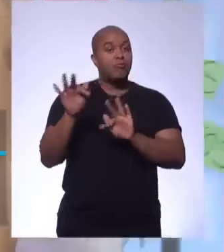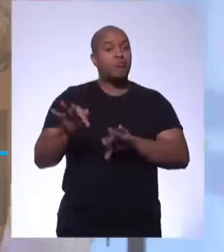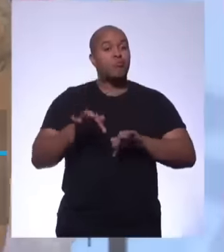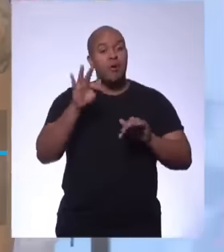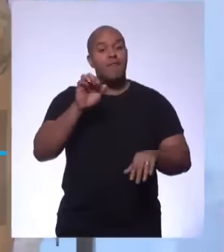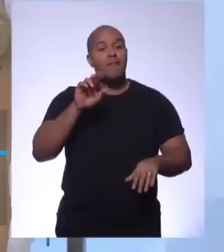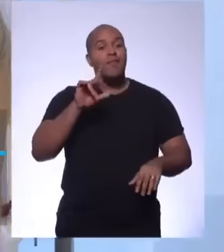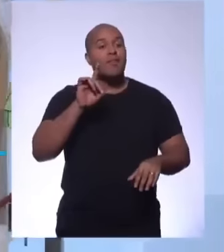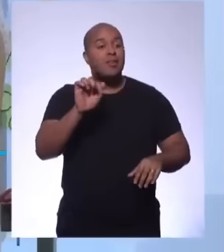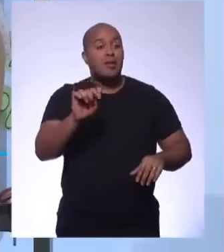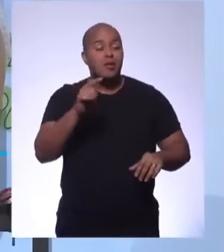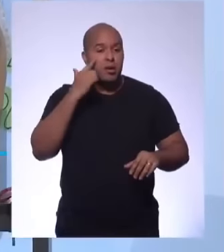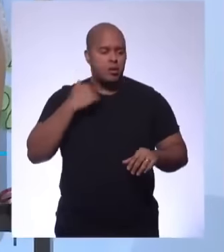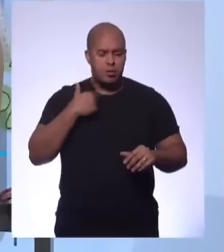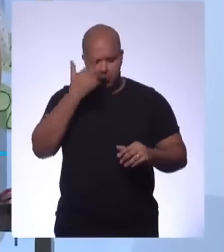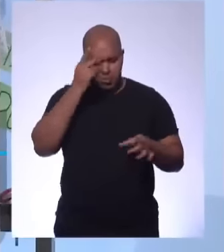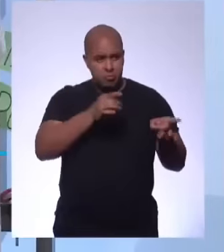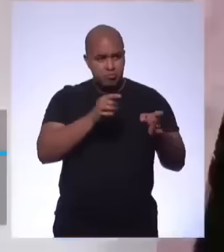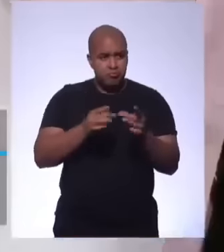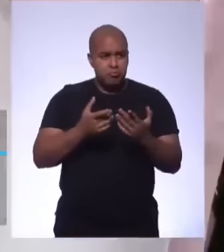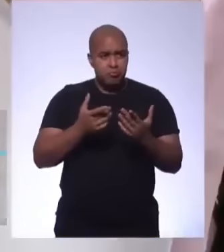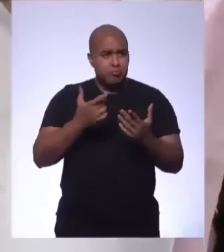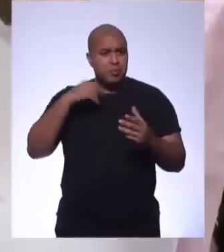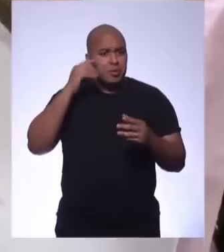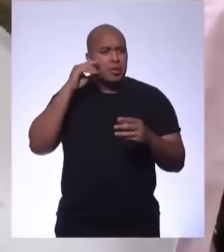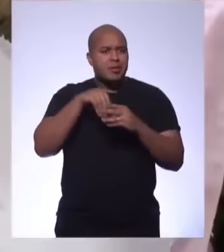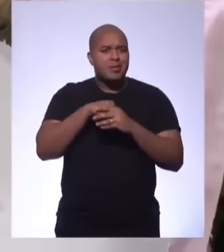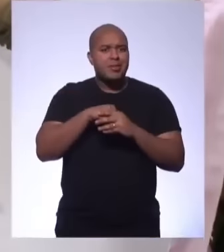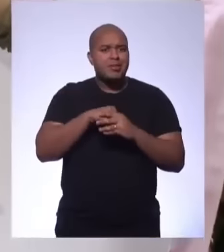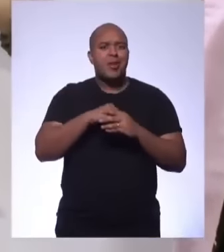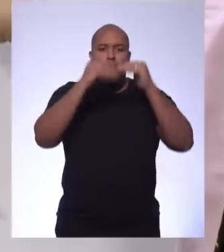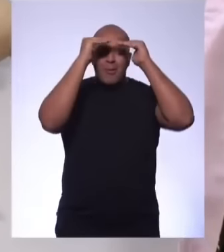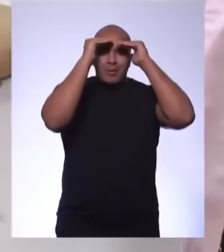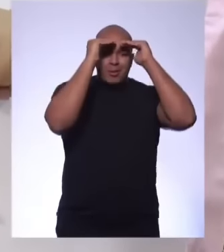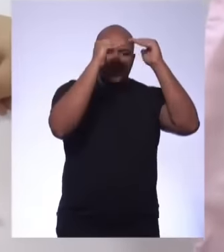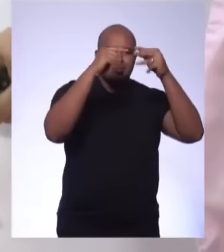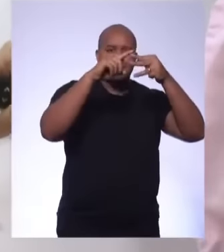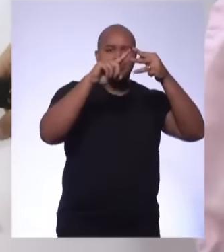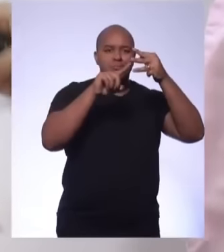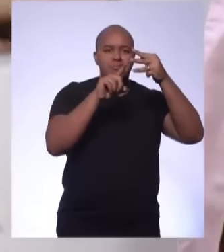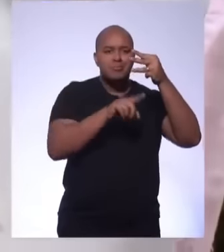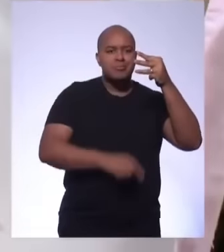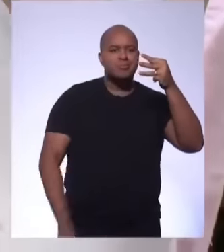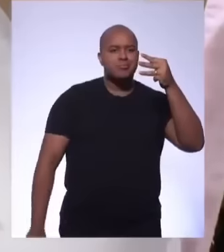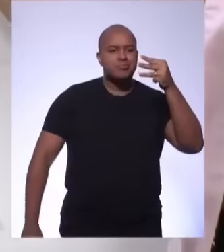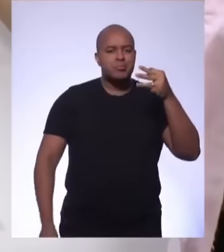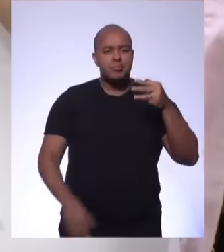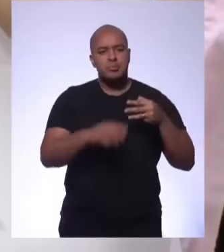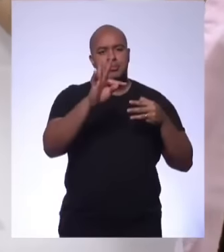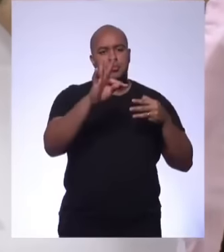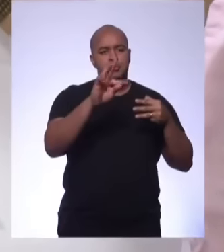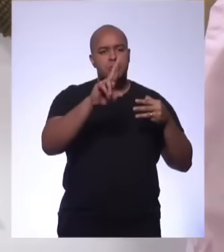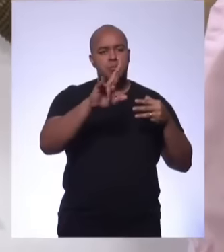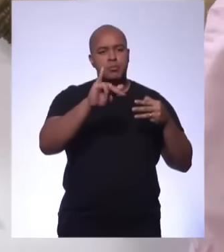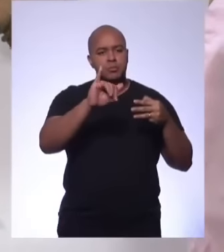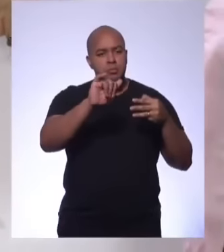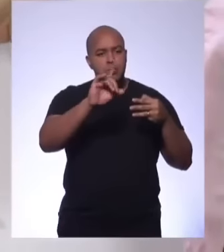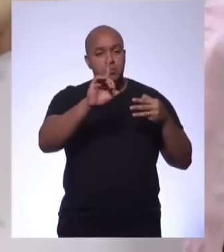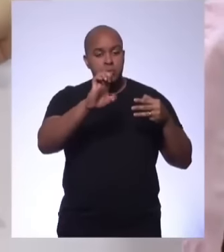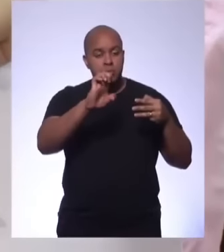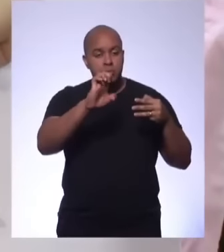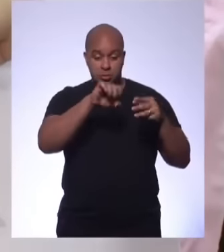O mercador, ele não está obedecendo aqui a tríade. O que é a tríade? É esse sistema